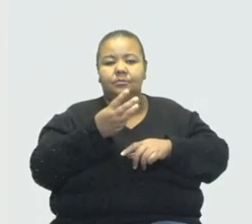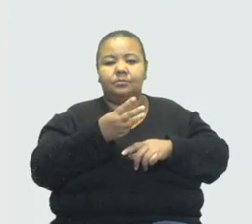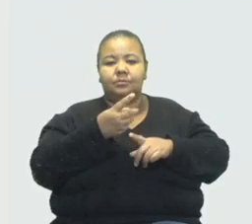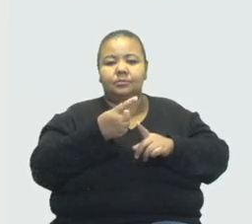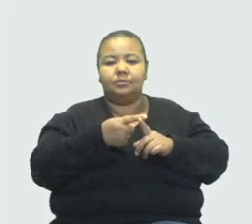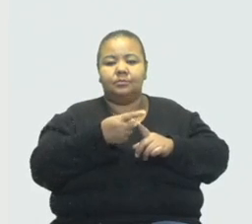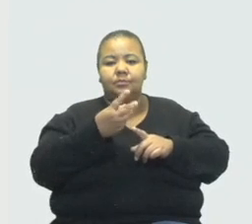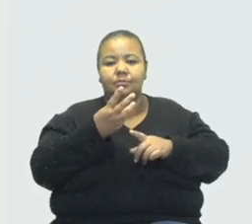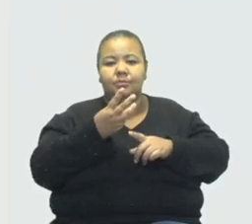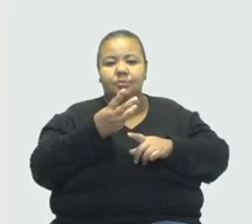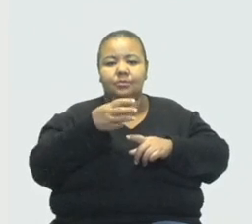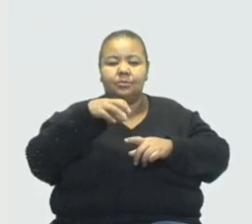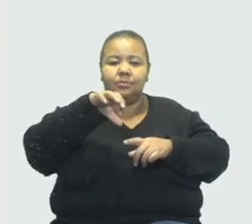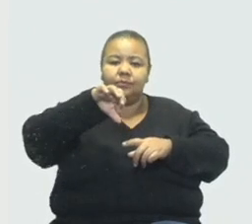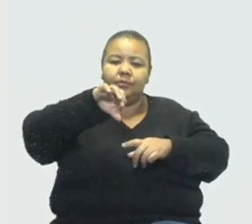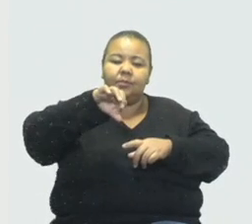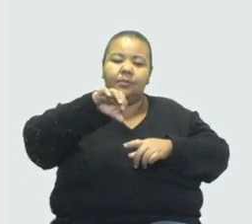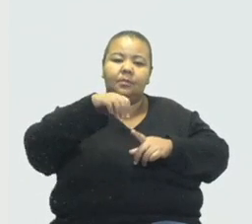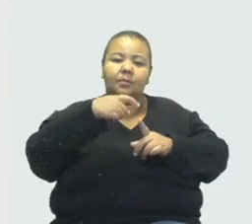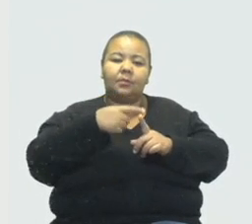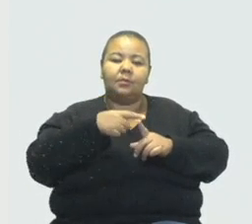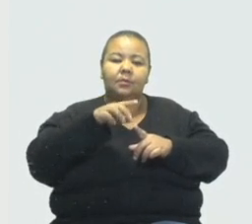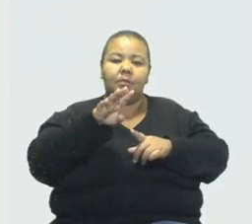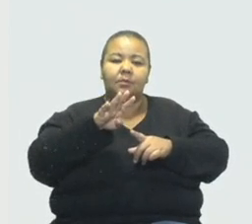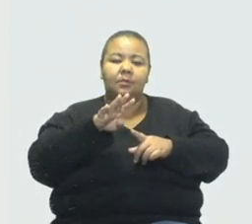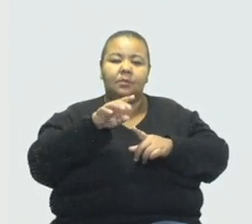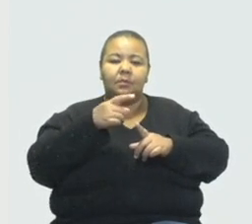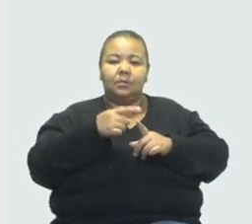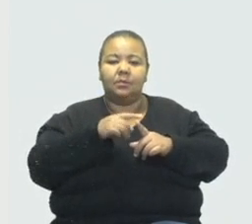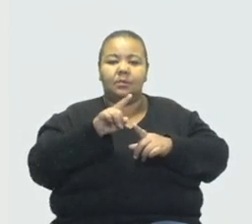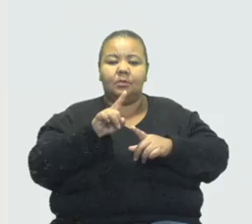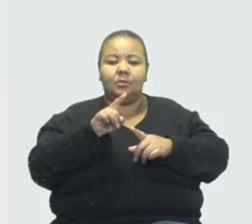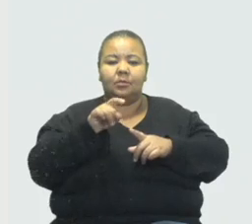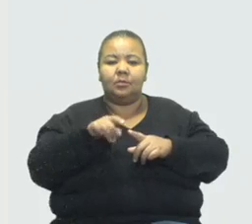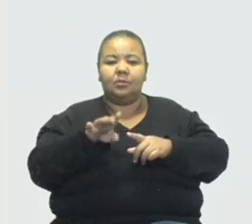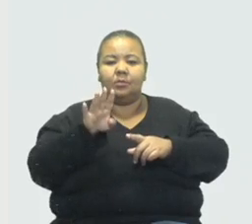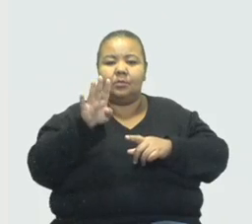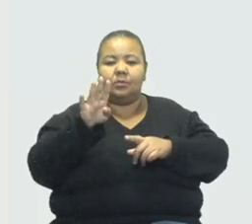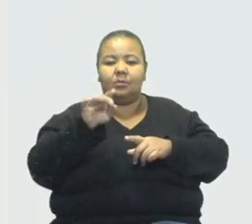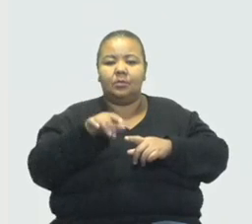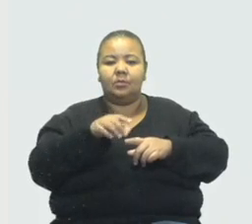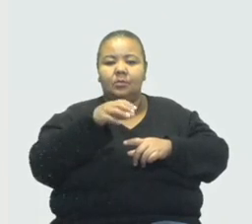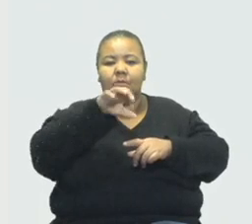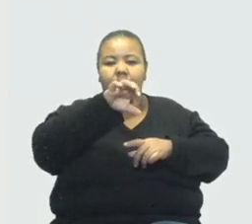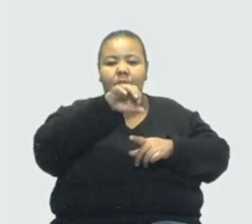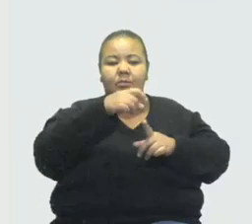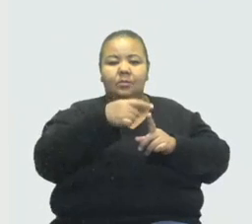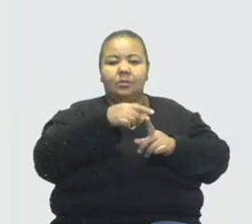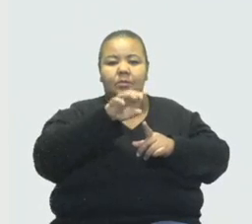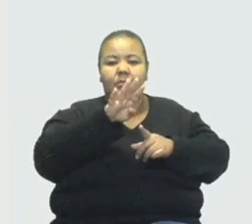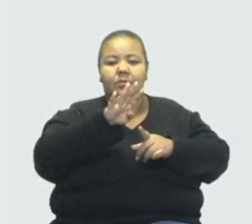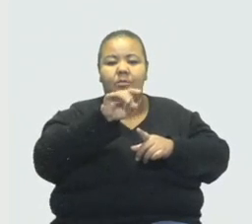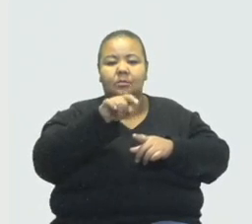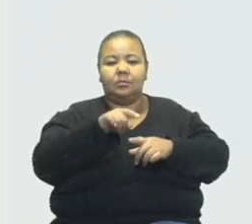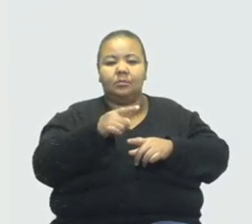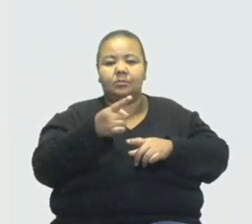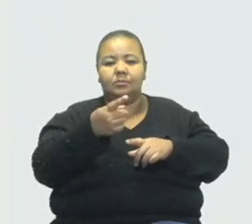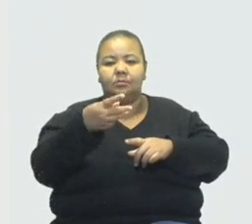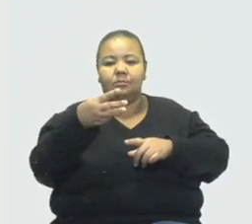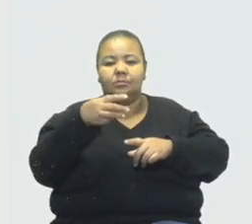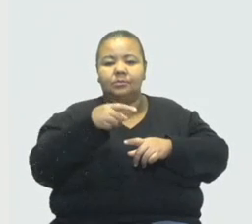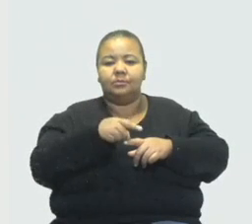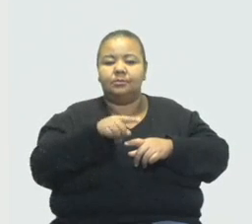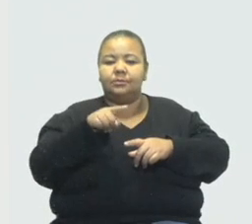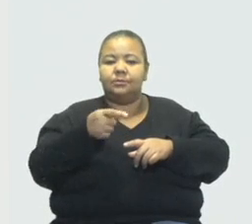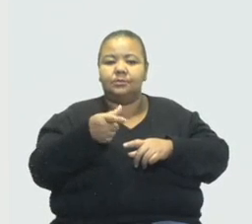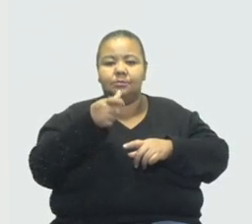vezes 3, 9. Mais 4 vezes 1, 4. Então, 9 mais 4, 13.